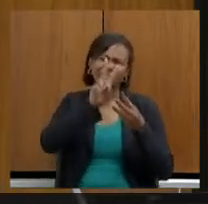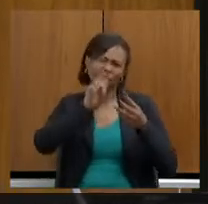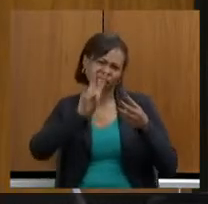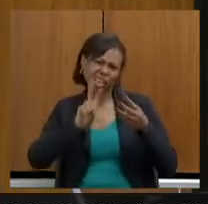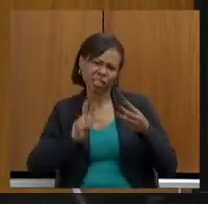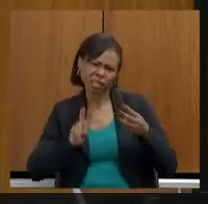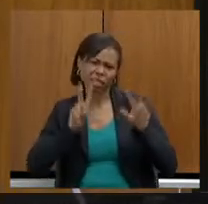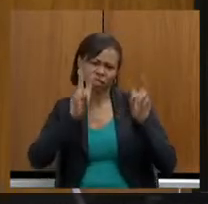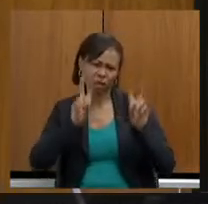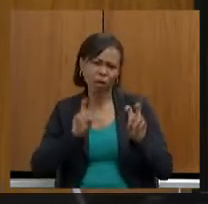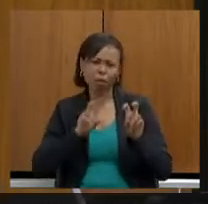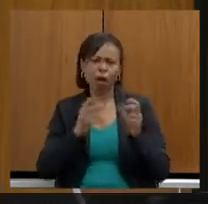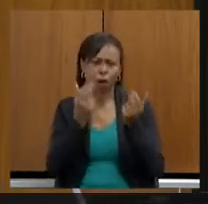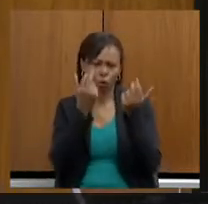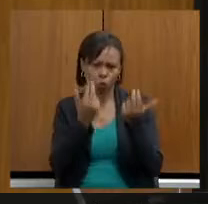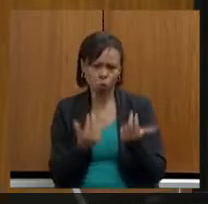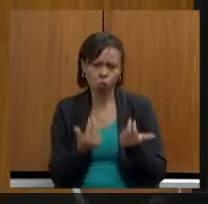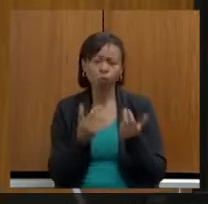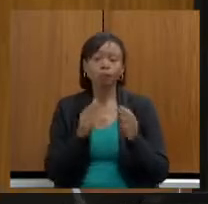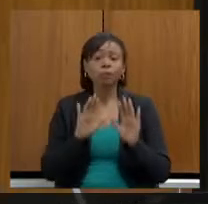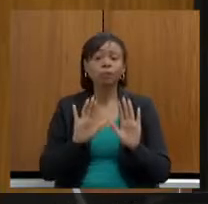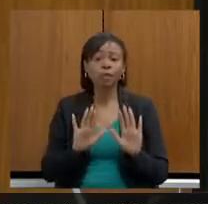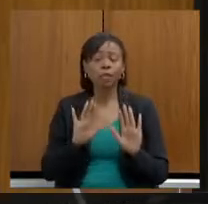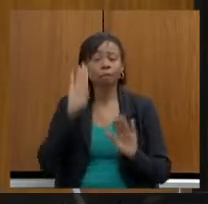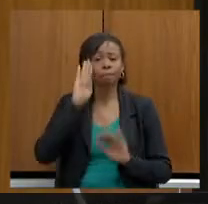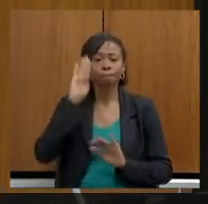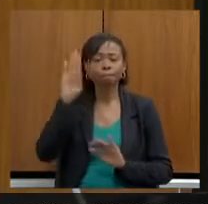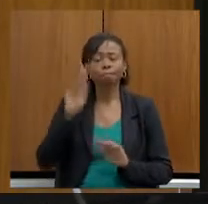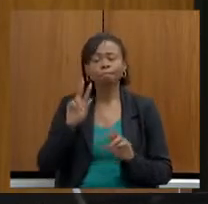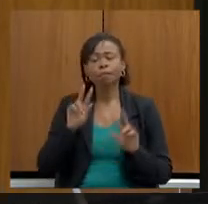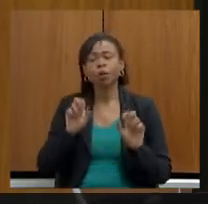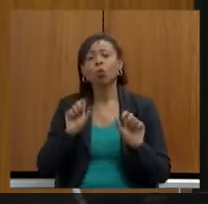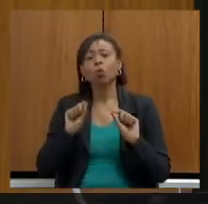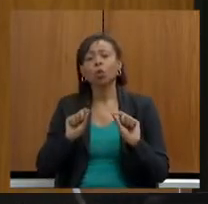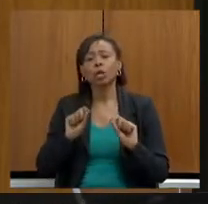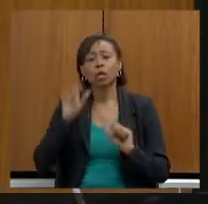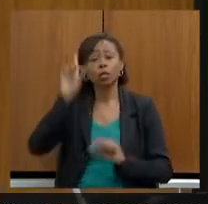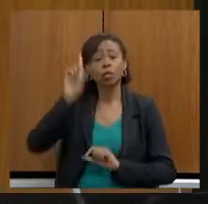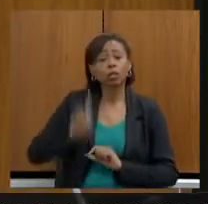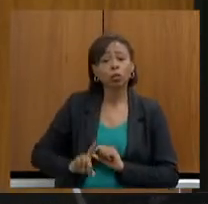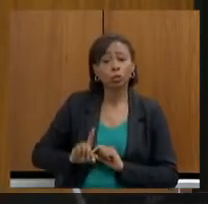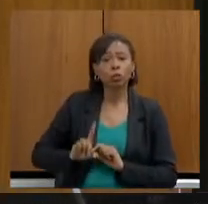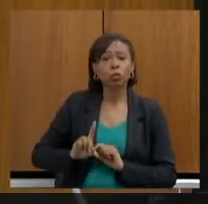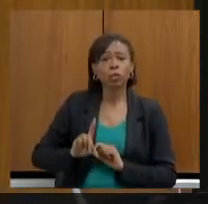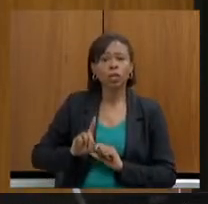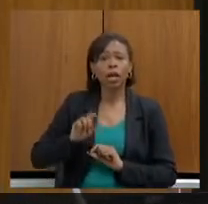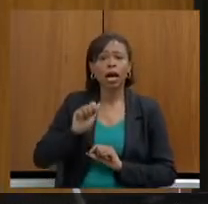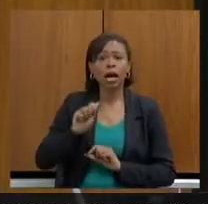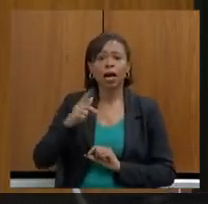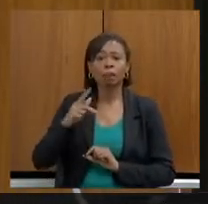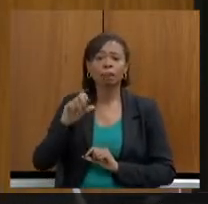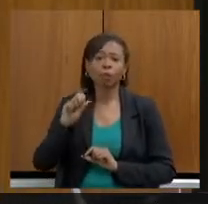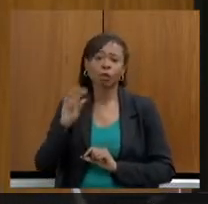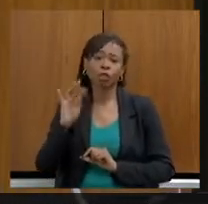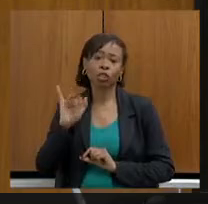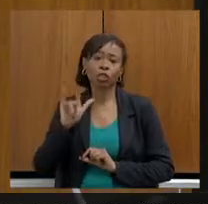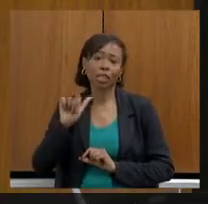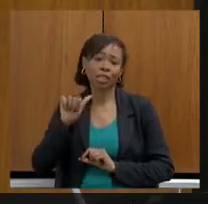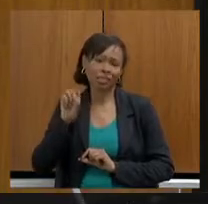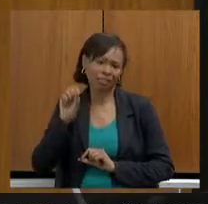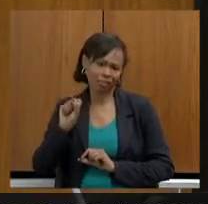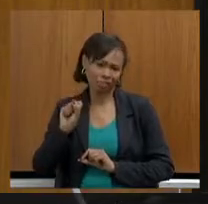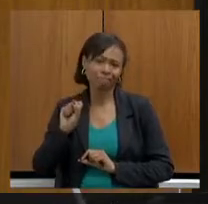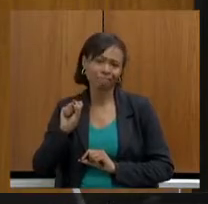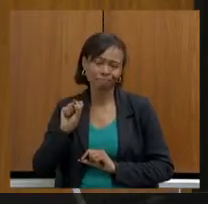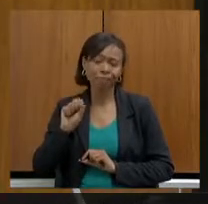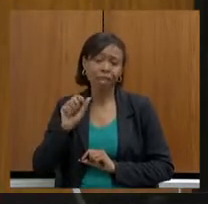mas principalmente o que diz respeito aos diretores e diretores apostilas eu gostaria de algumas respostas